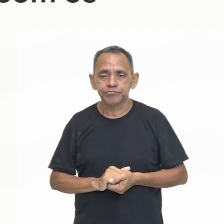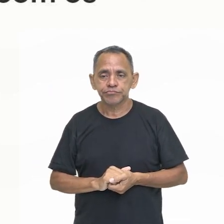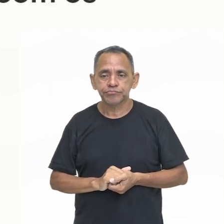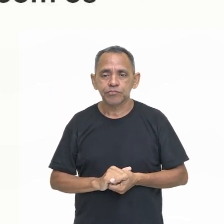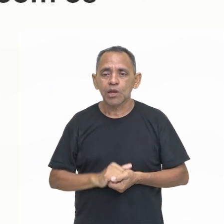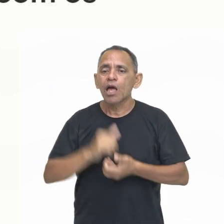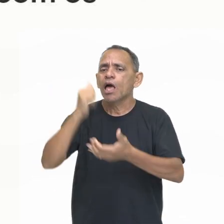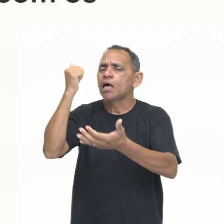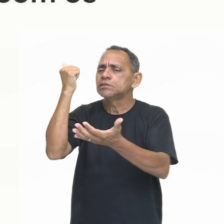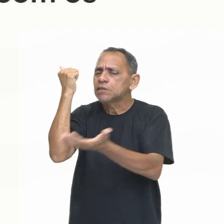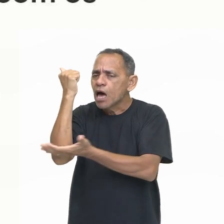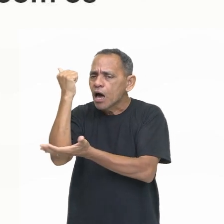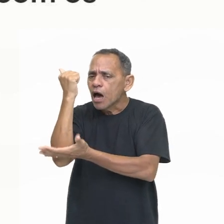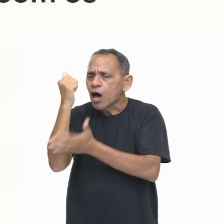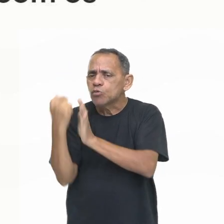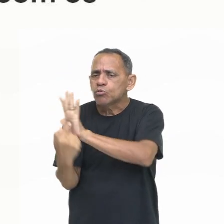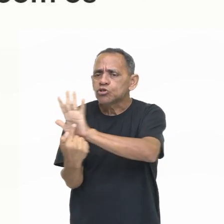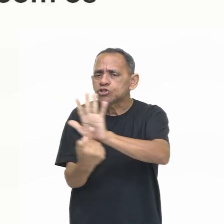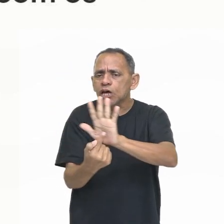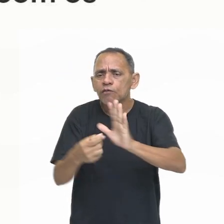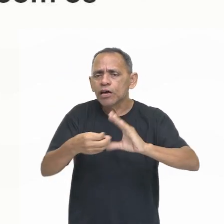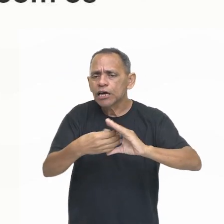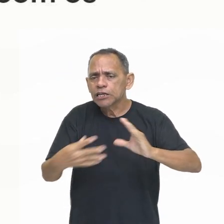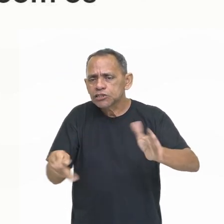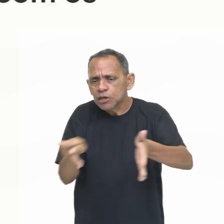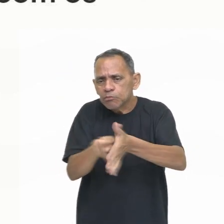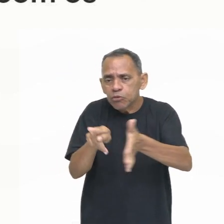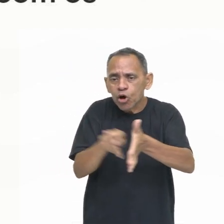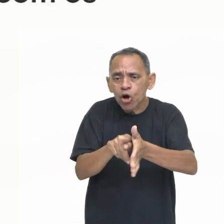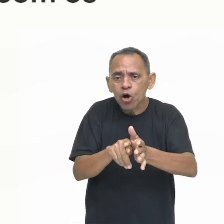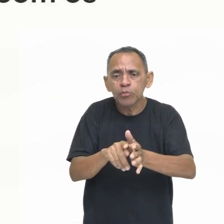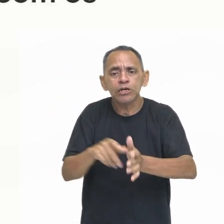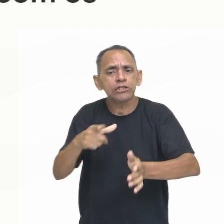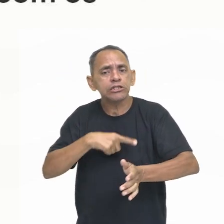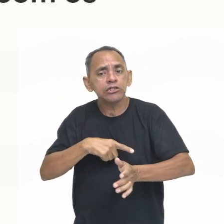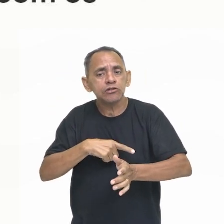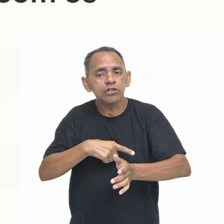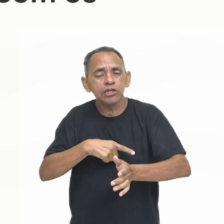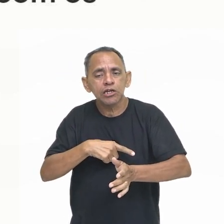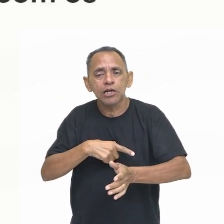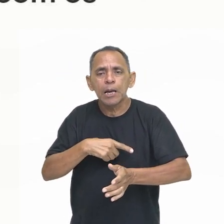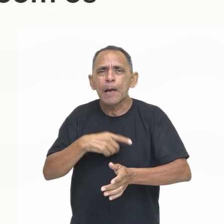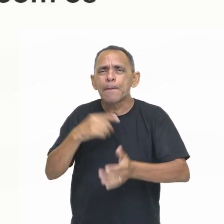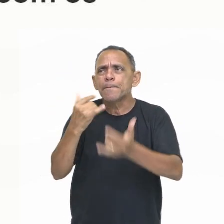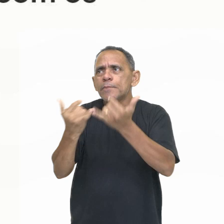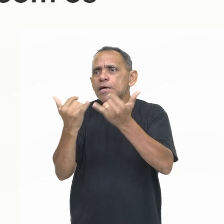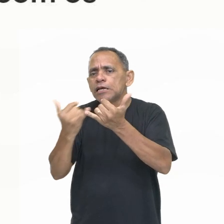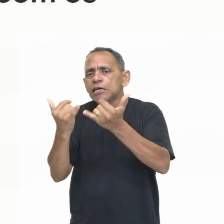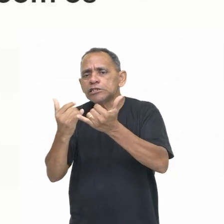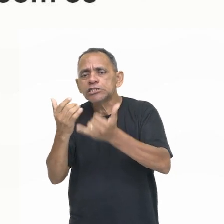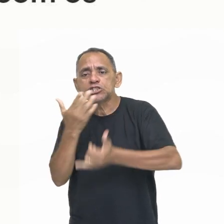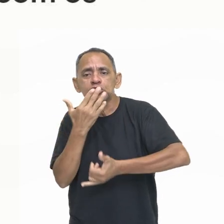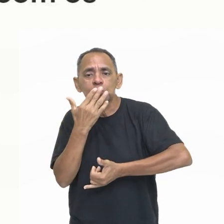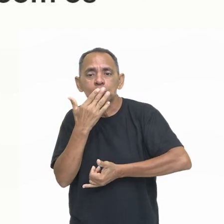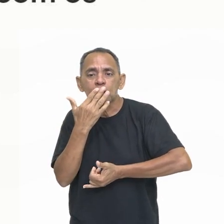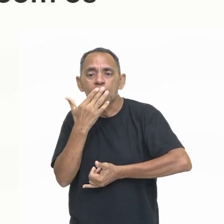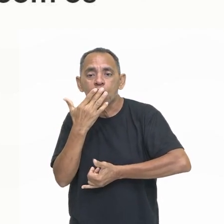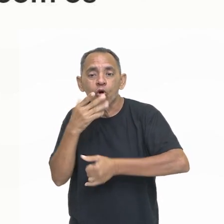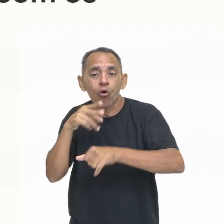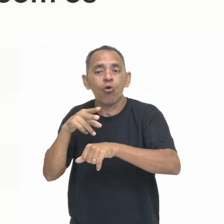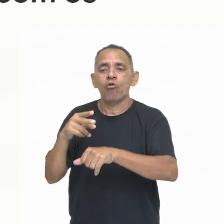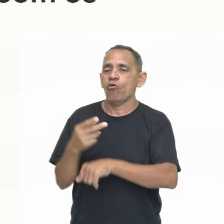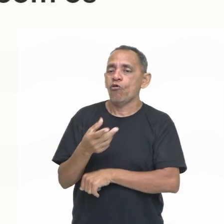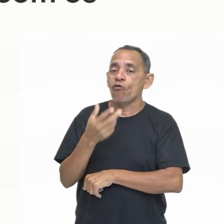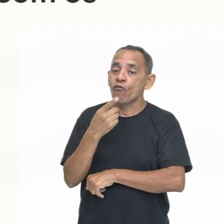árvore, né, apresentava a característica, né, de ter no seu interior, né, aquela coloração